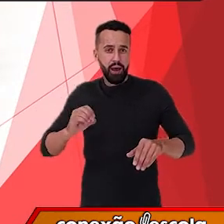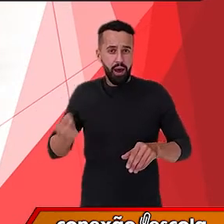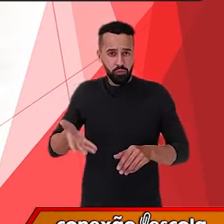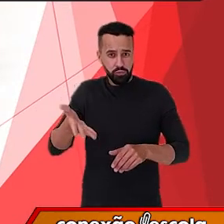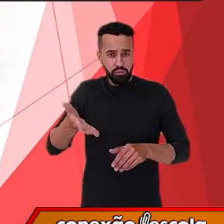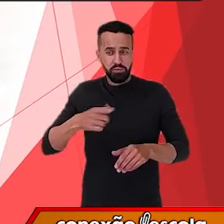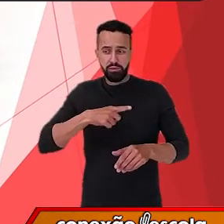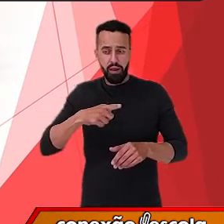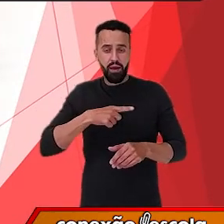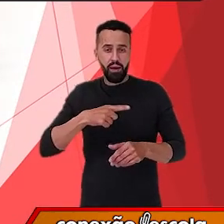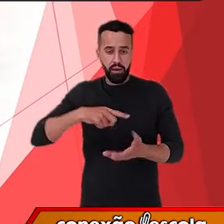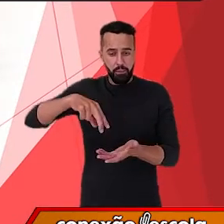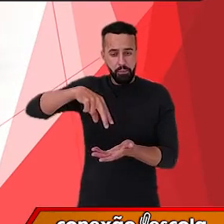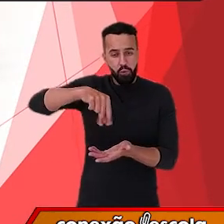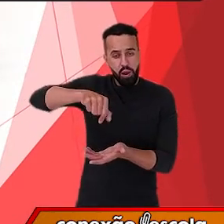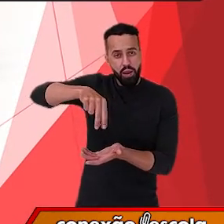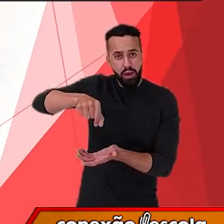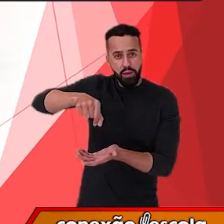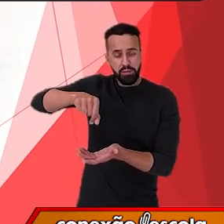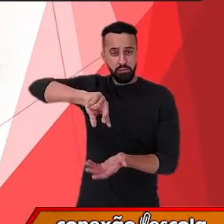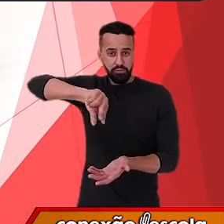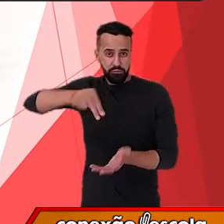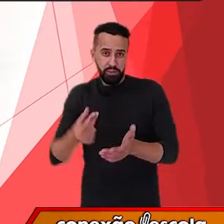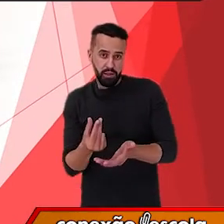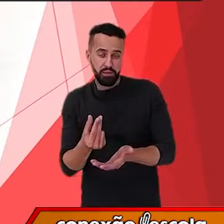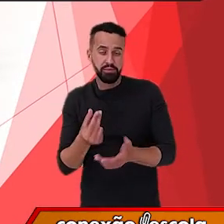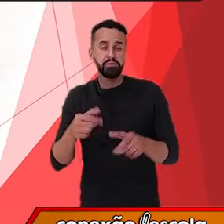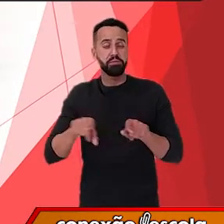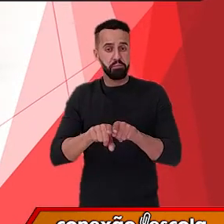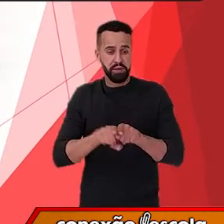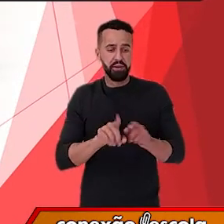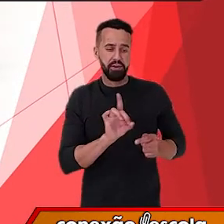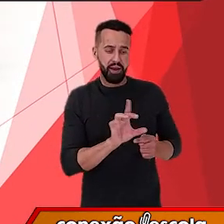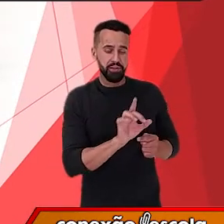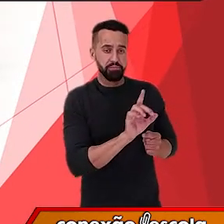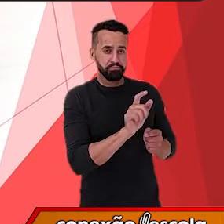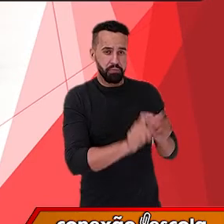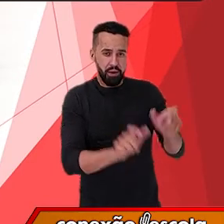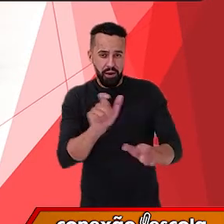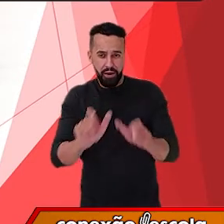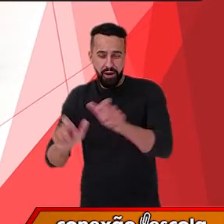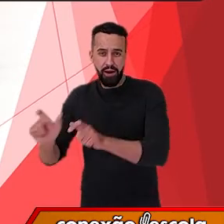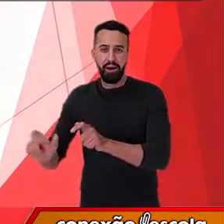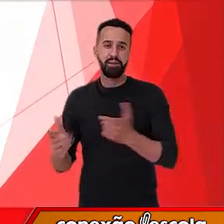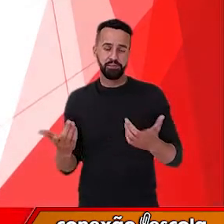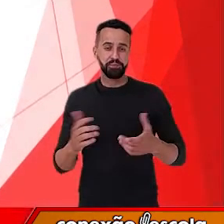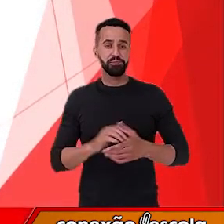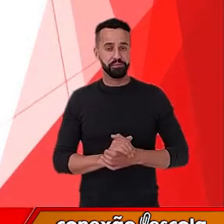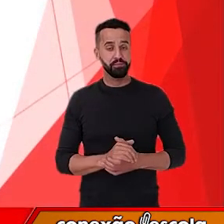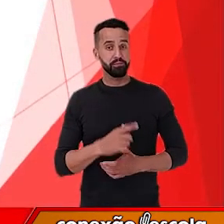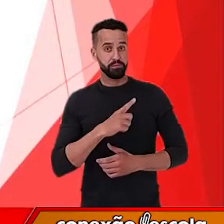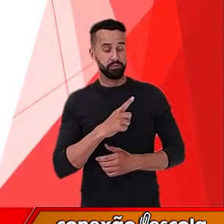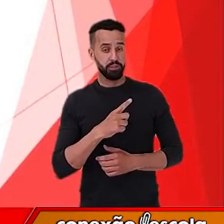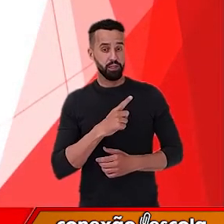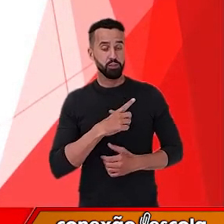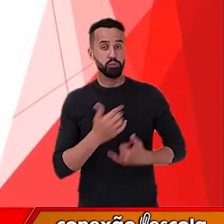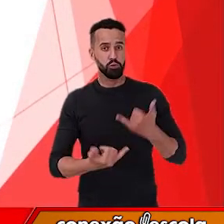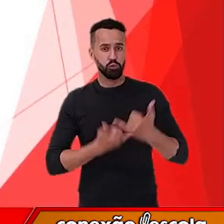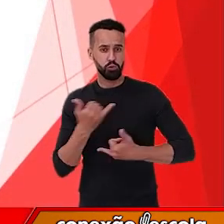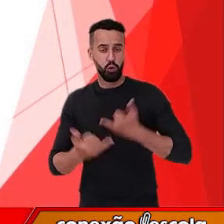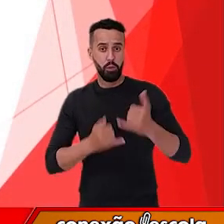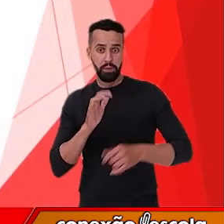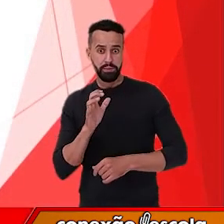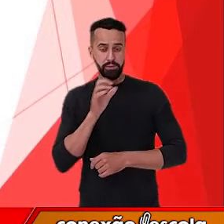definir a localização do pino em cada vez do jogador. Nós temos também os jogos de